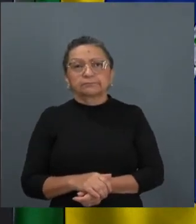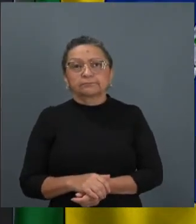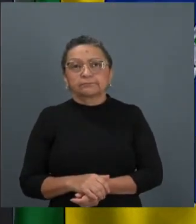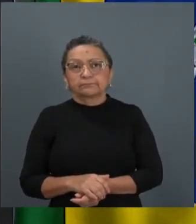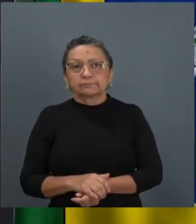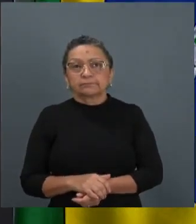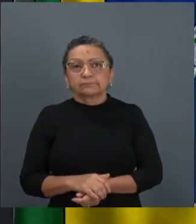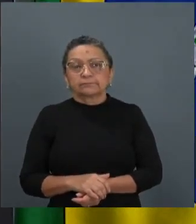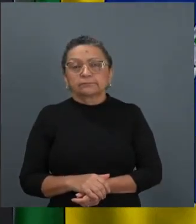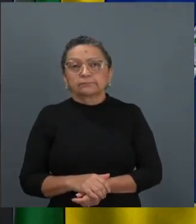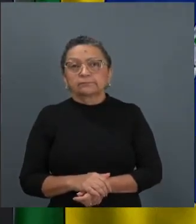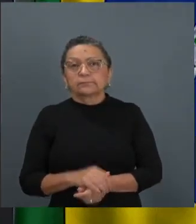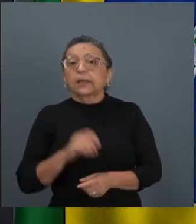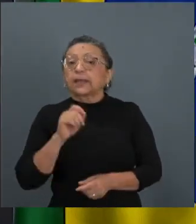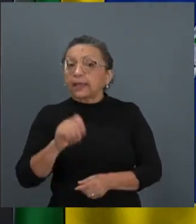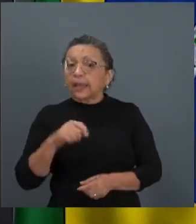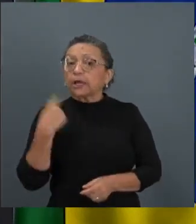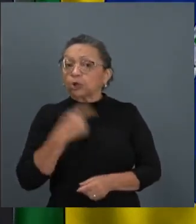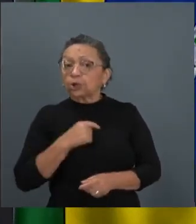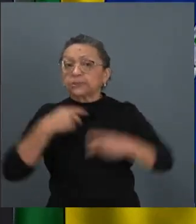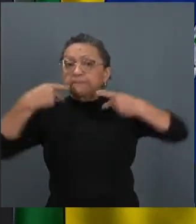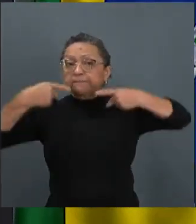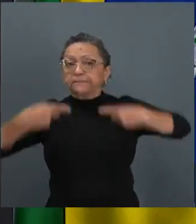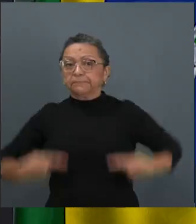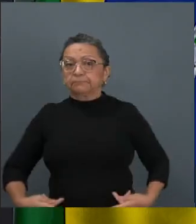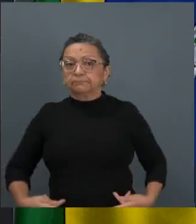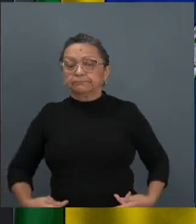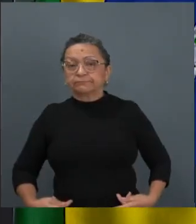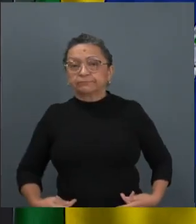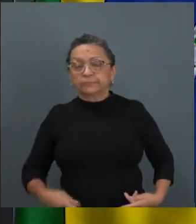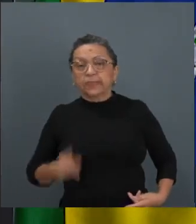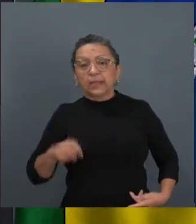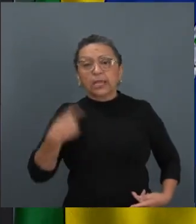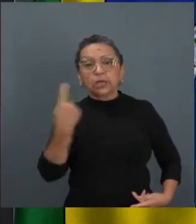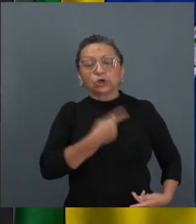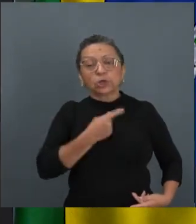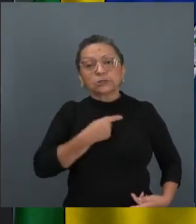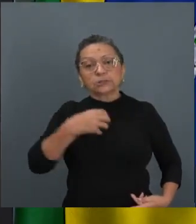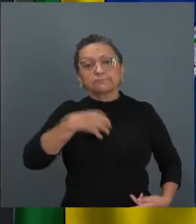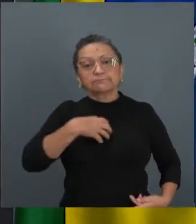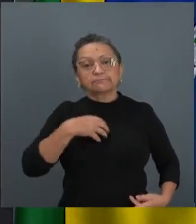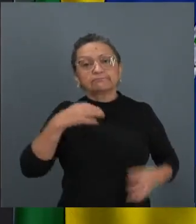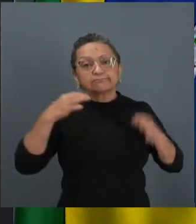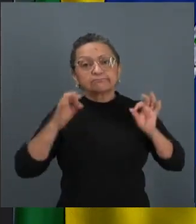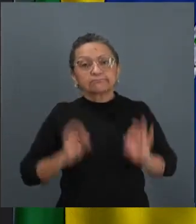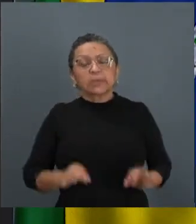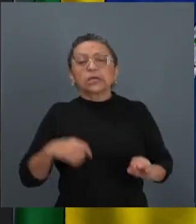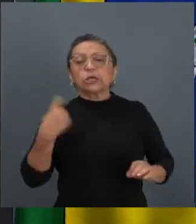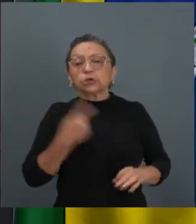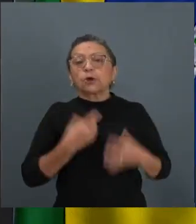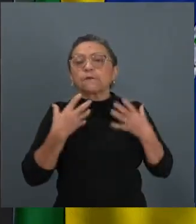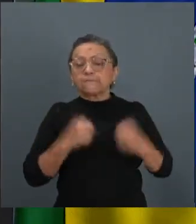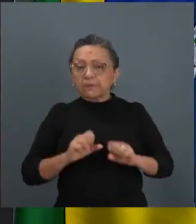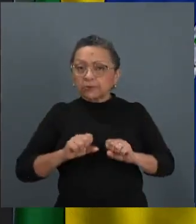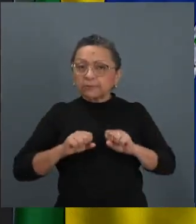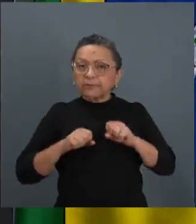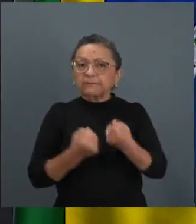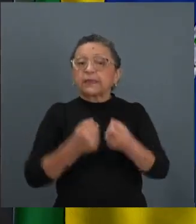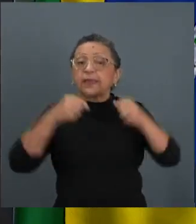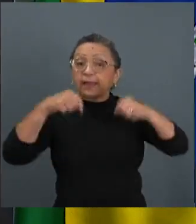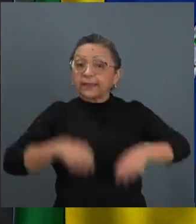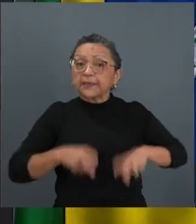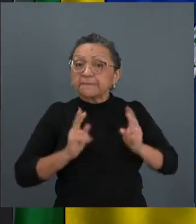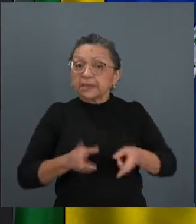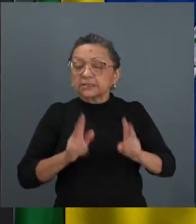Essa é a nossa posição, essa é a nossa convicção, e nós vamos defender aqui dessa